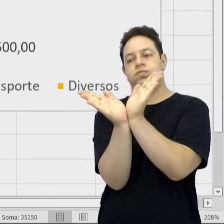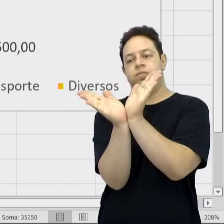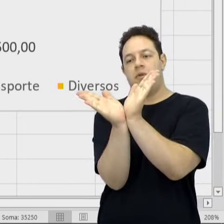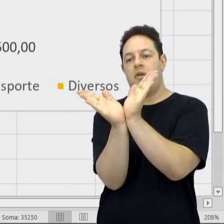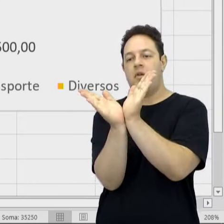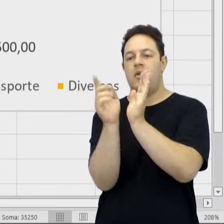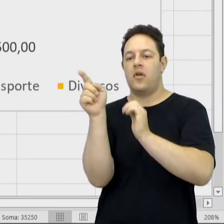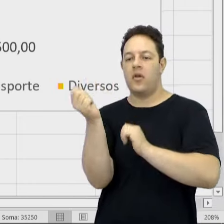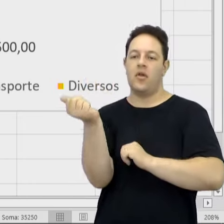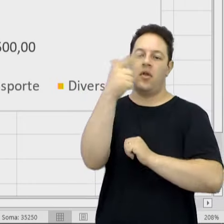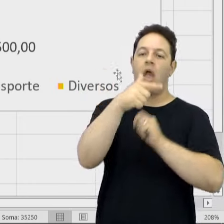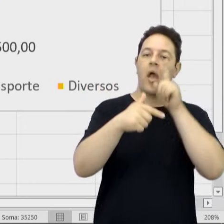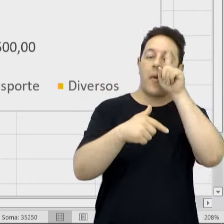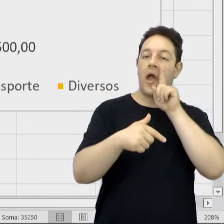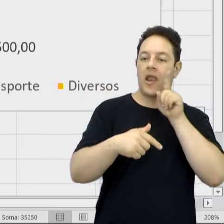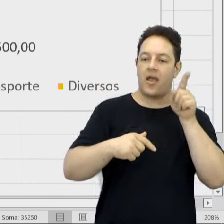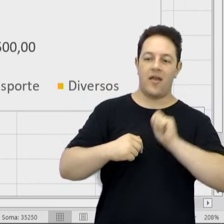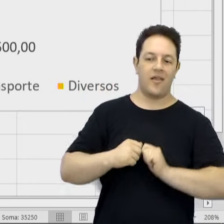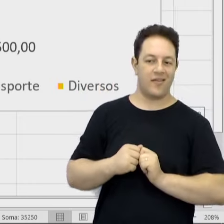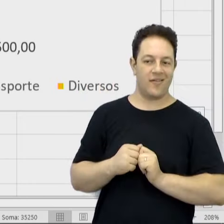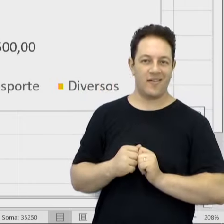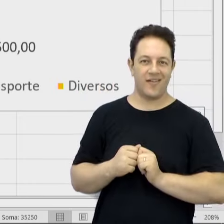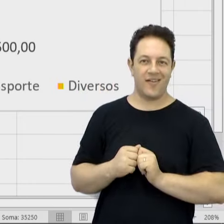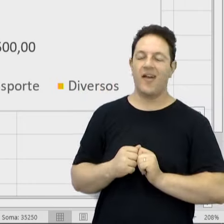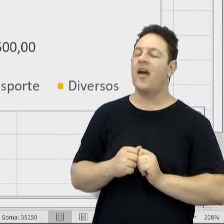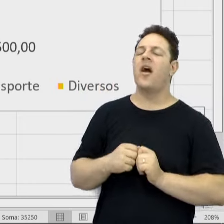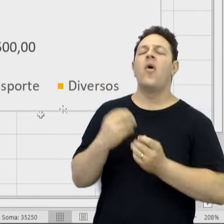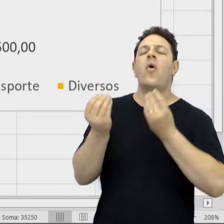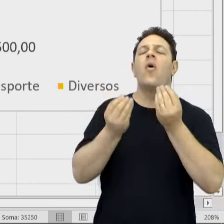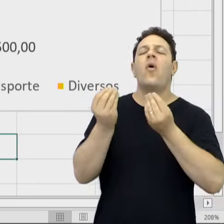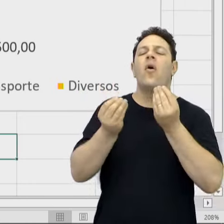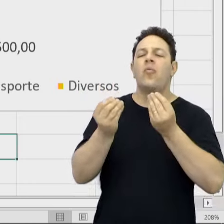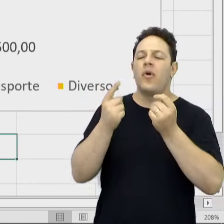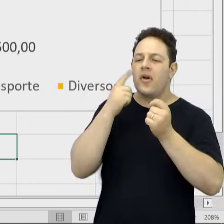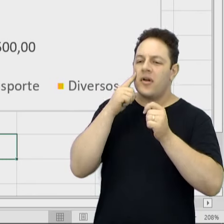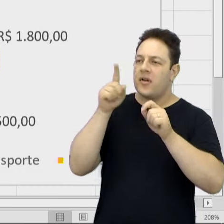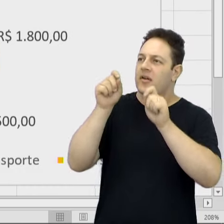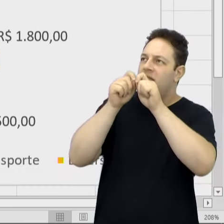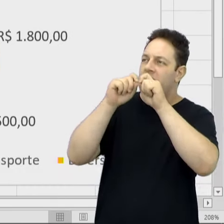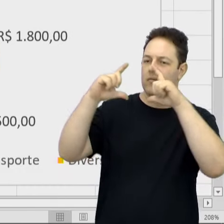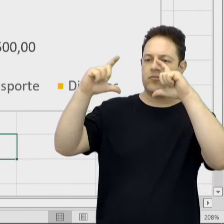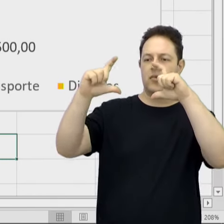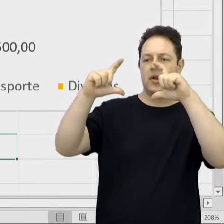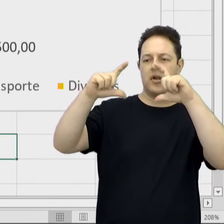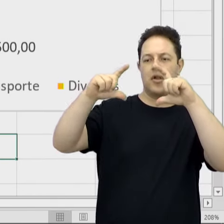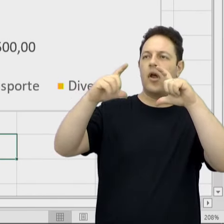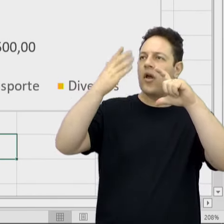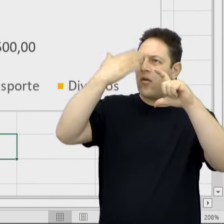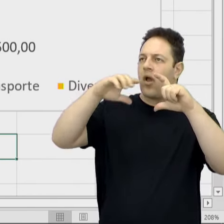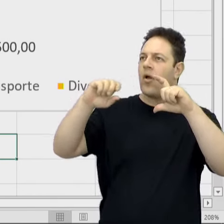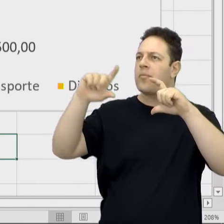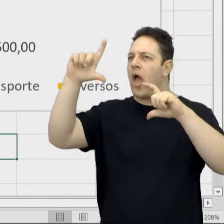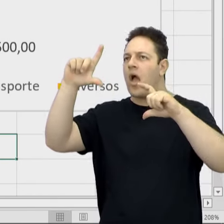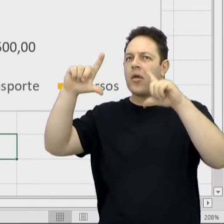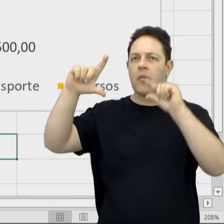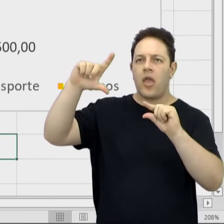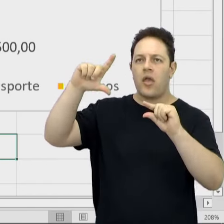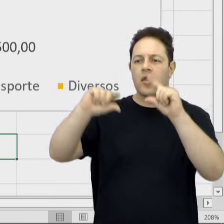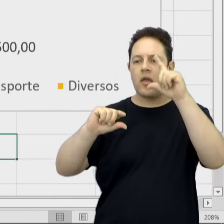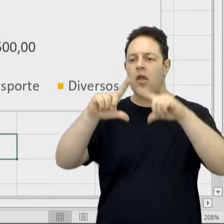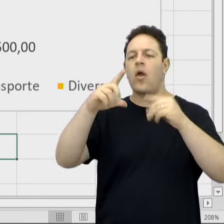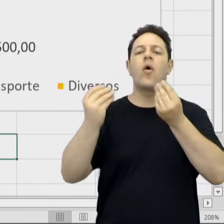que o laranja não, isso é um amarelo, do que o amarelo. Como que a gente faz esse gráfico, né? Como que a gente faz aí no Excel